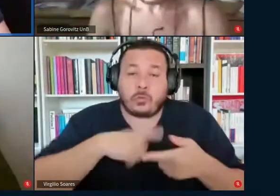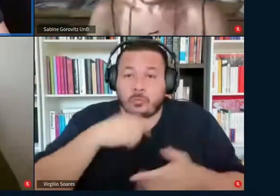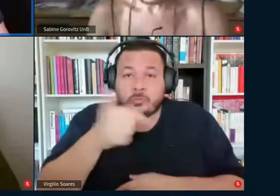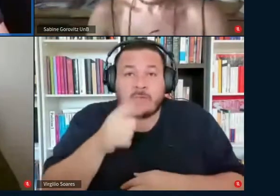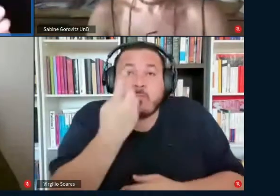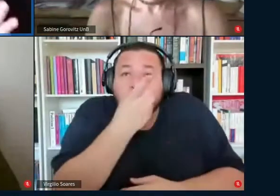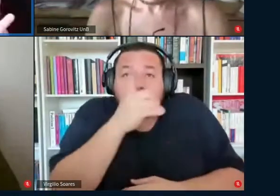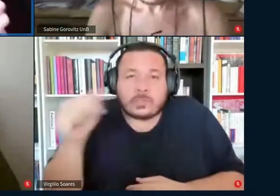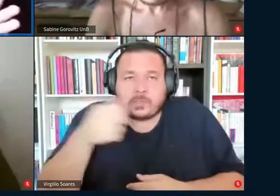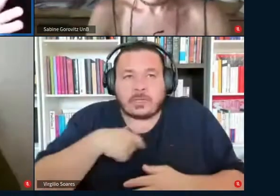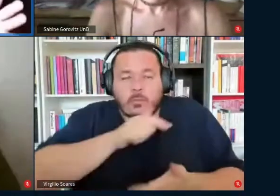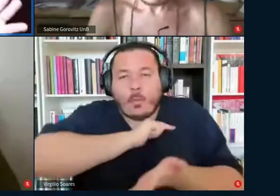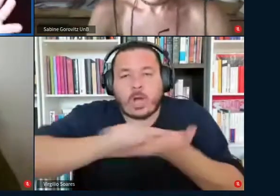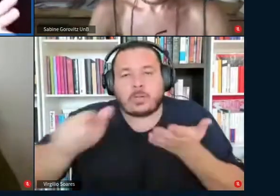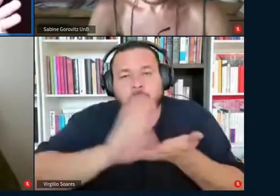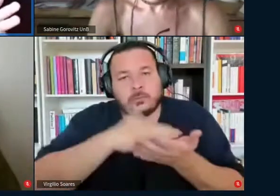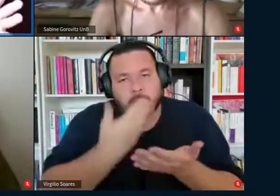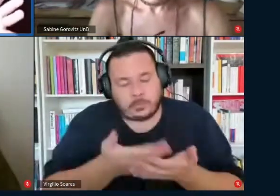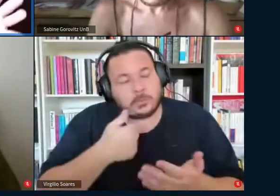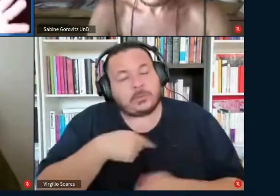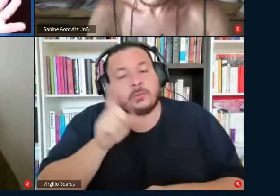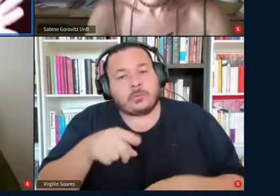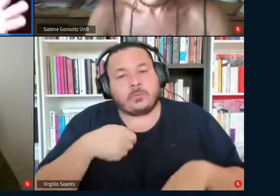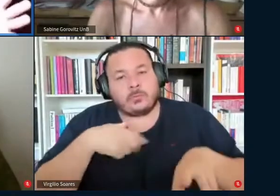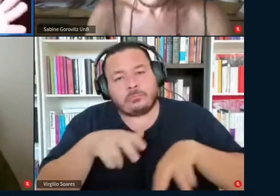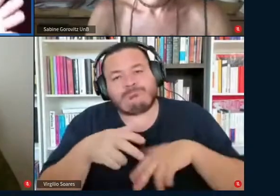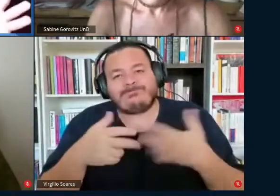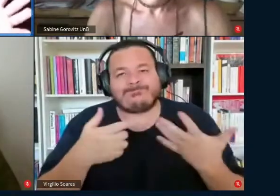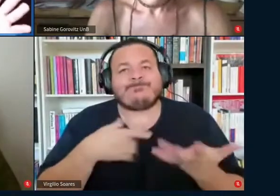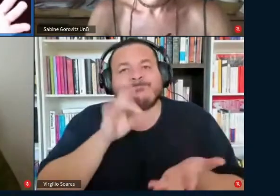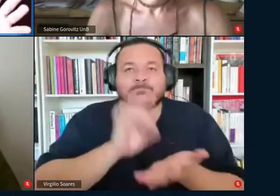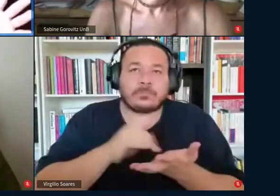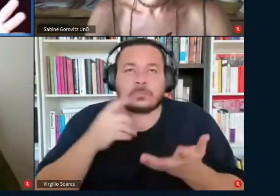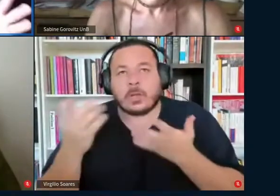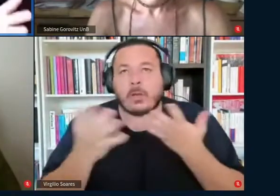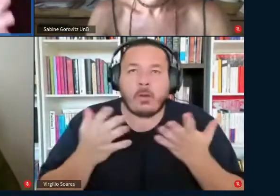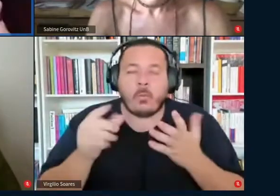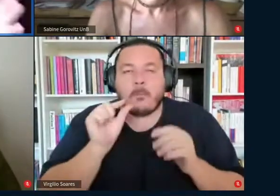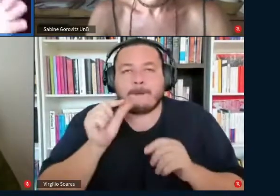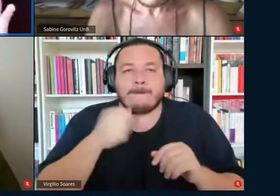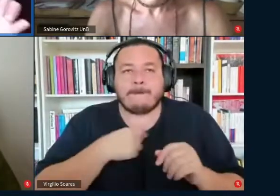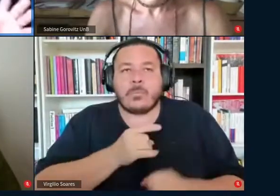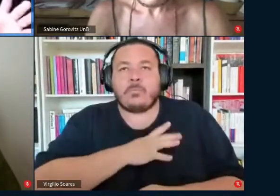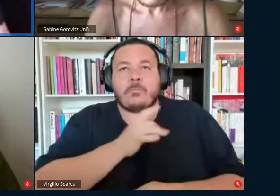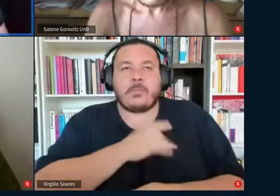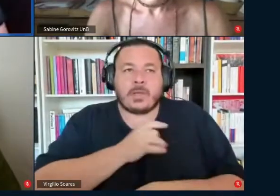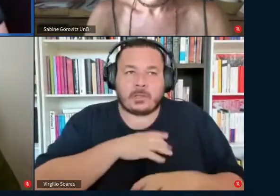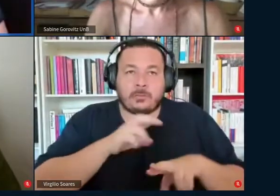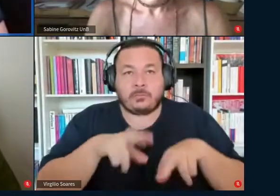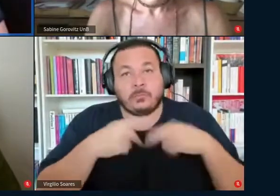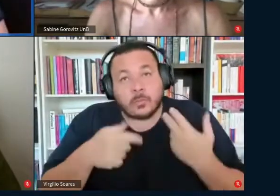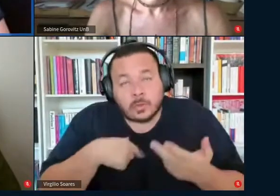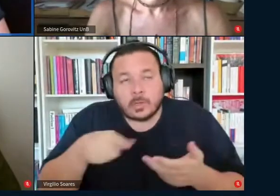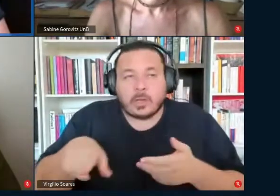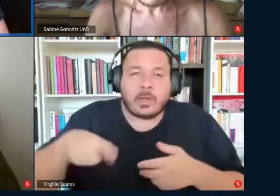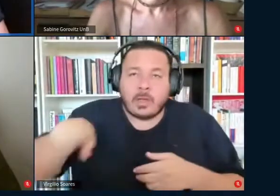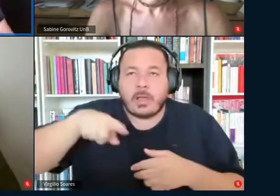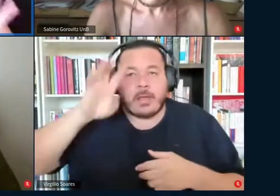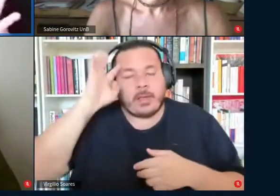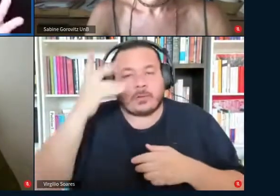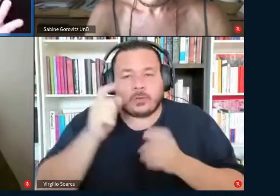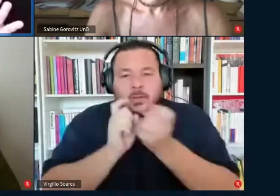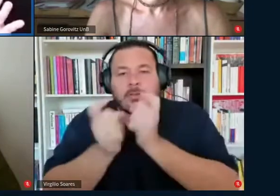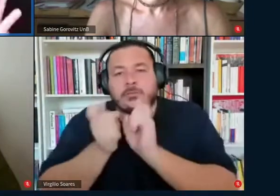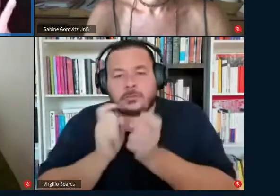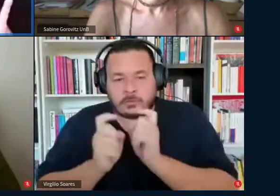pertinente, apesar de que a gente fica um pouco temeroso em relação a uma perspectiva mais administrativa,